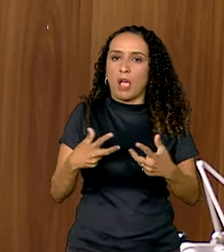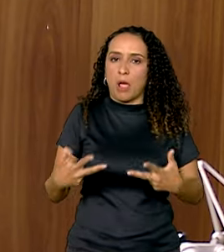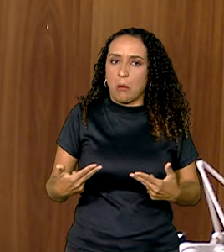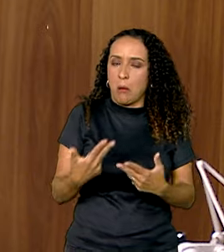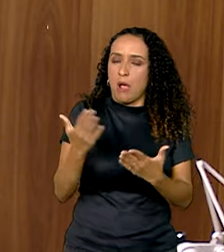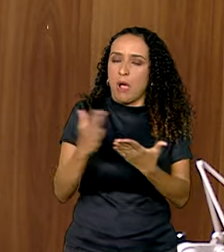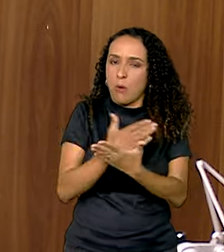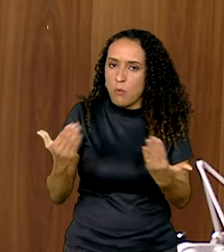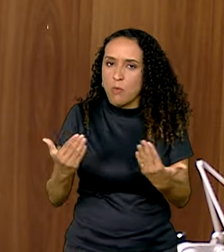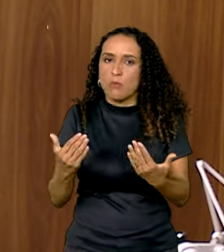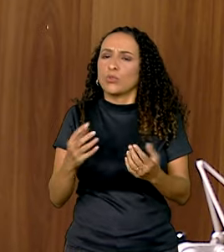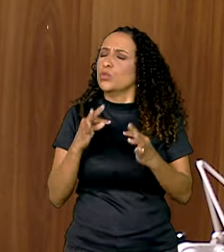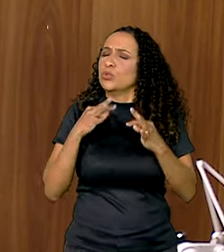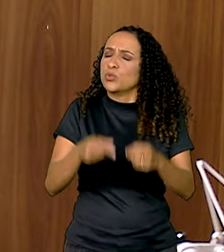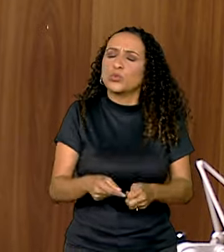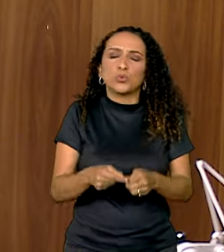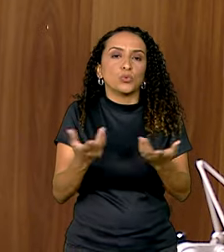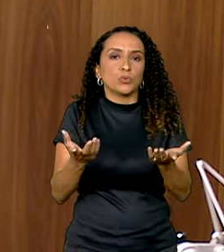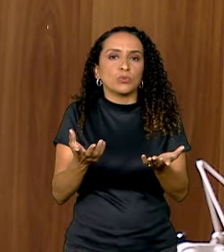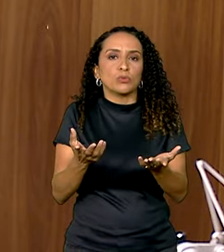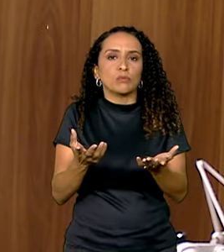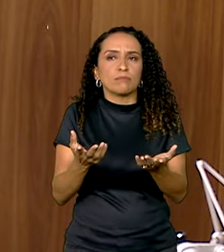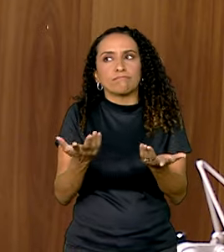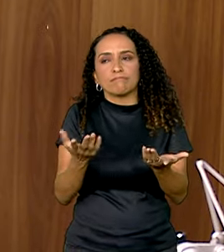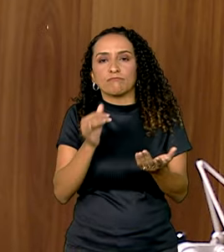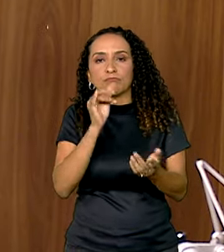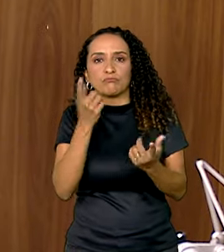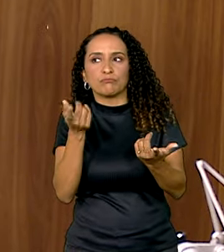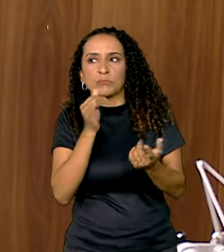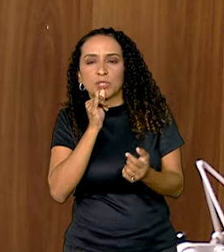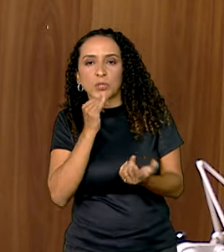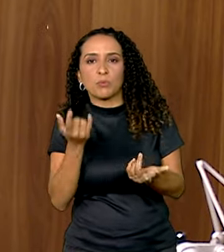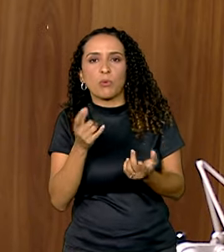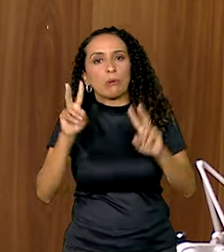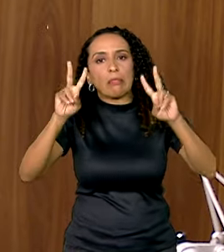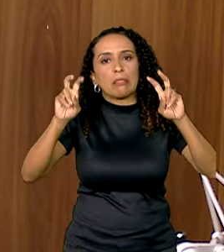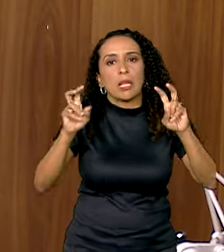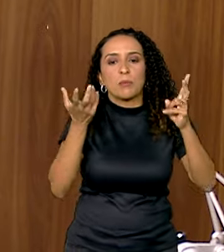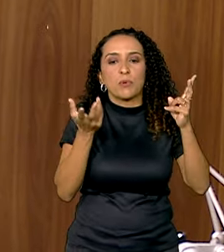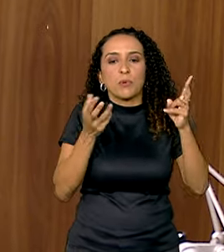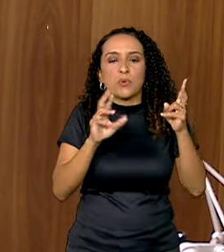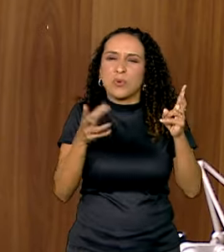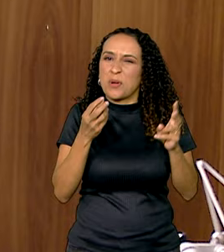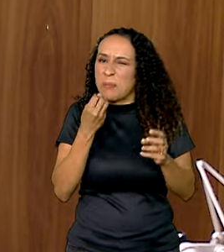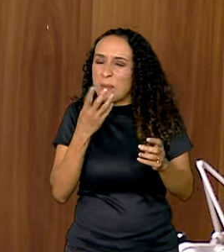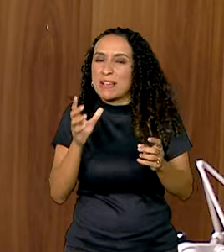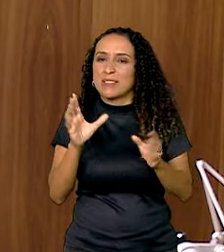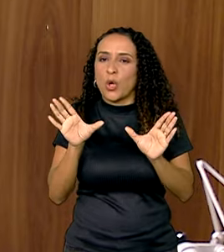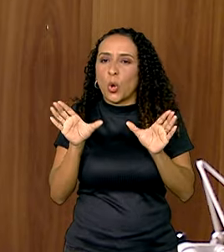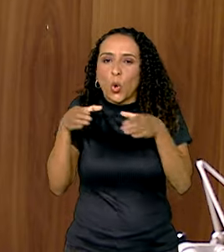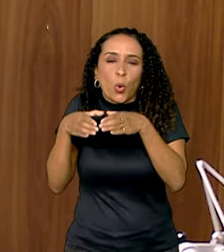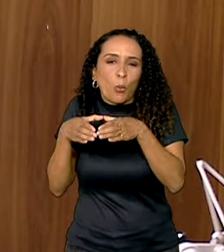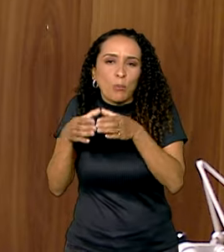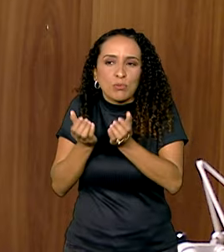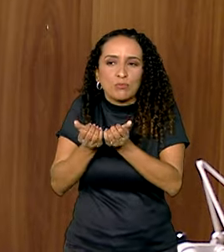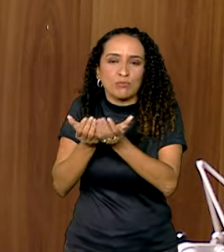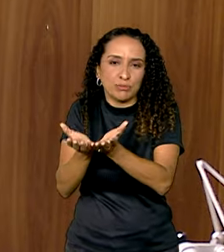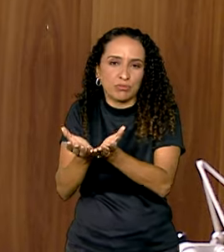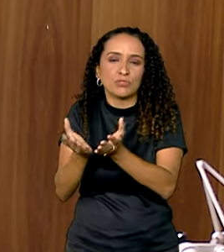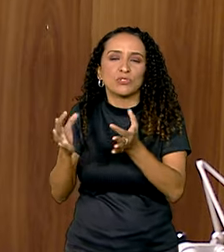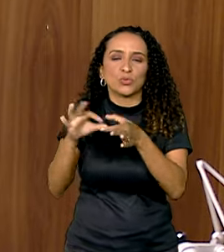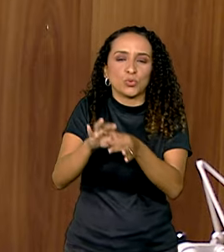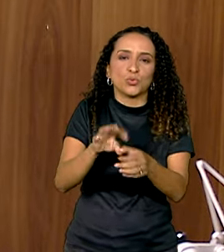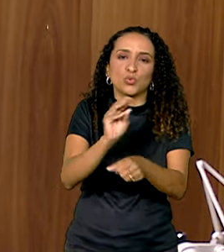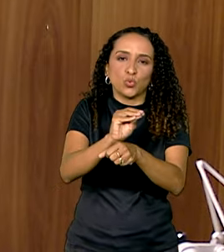procedimento, e isso tudo numa espécie assim de, vou usar o termo, não é muito bom, mas de um pacote, uma oferta integrada